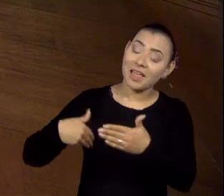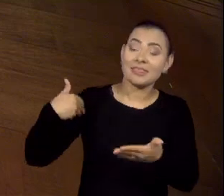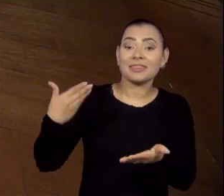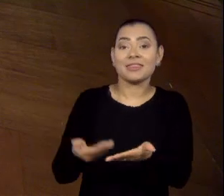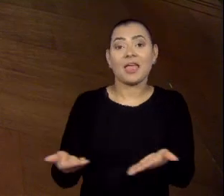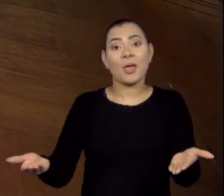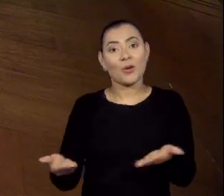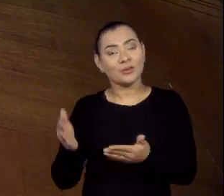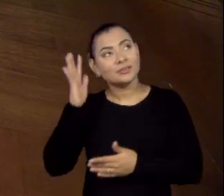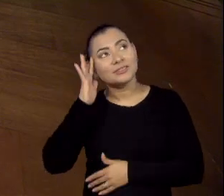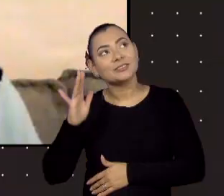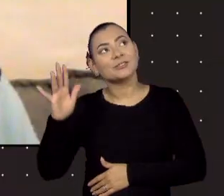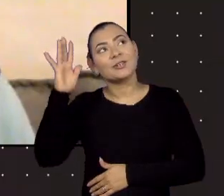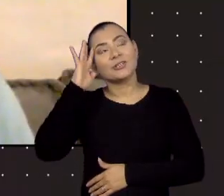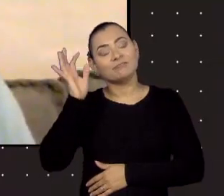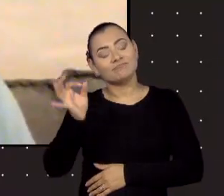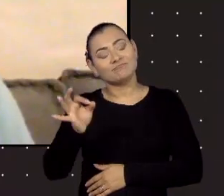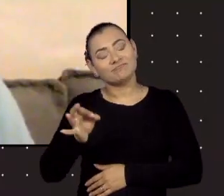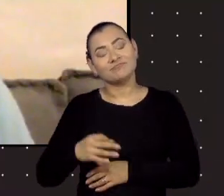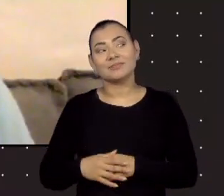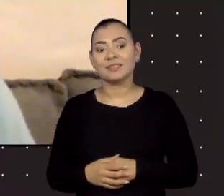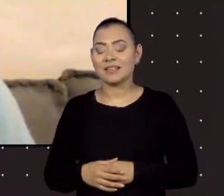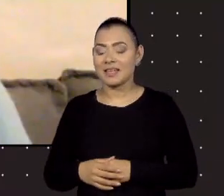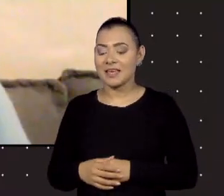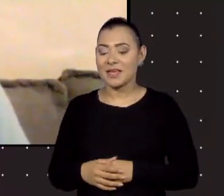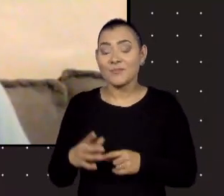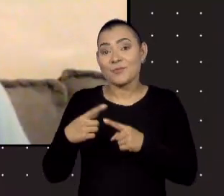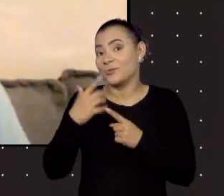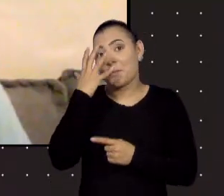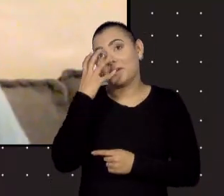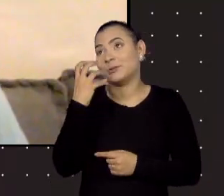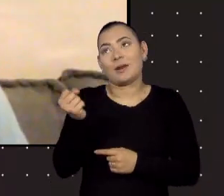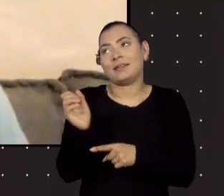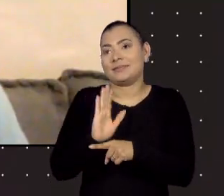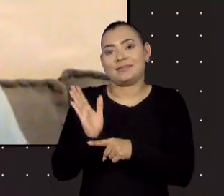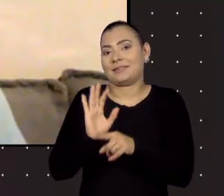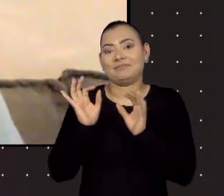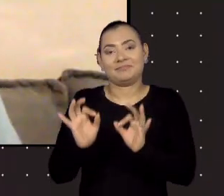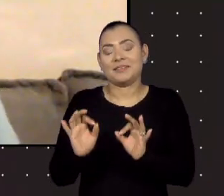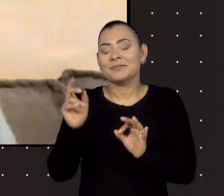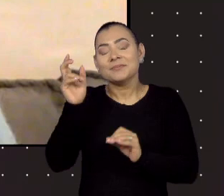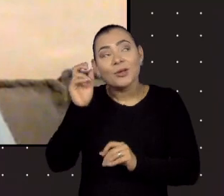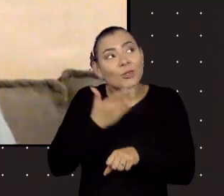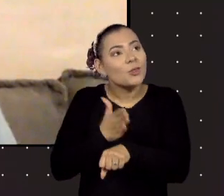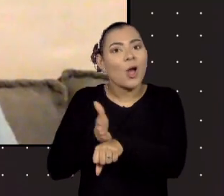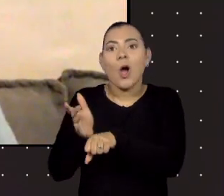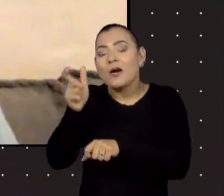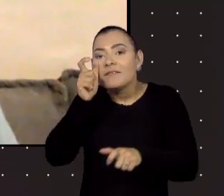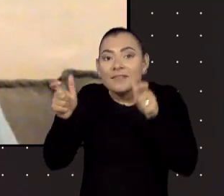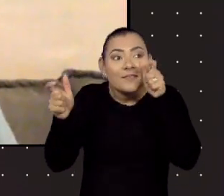hoje eu adoro o cinema, né? Sou fissurado em cinema, vejo filmes todo o tempo.